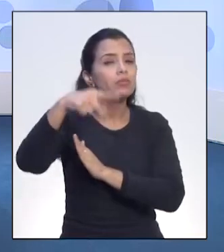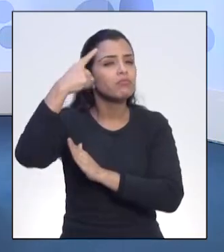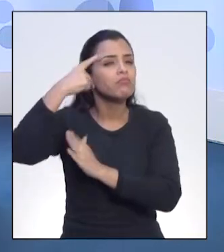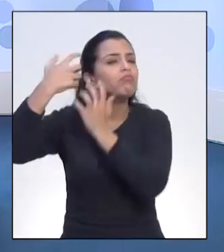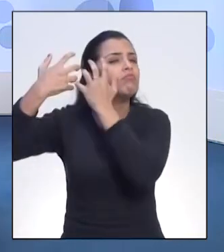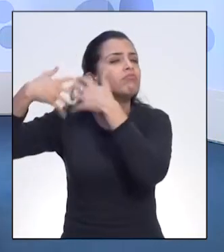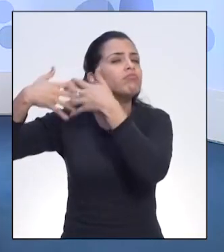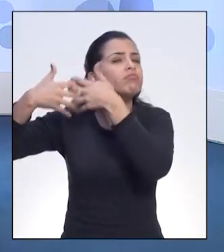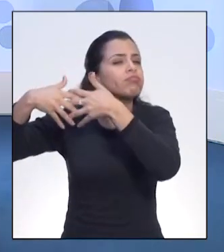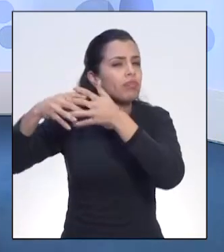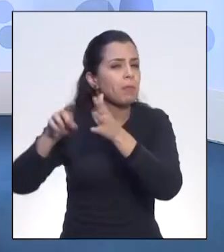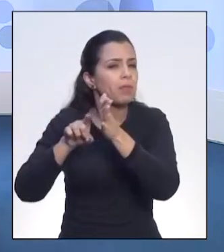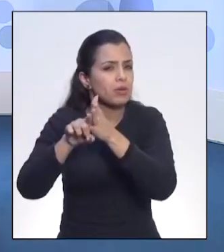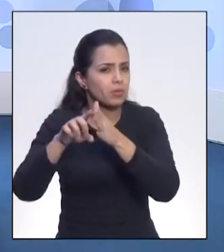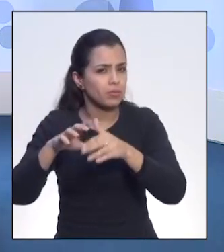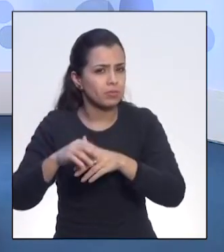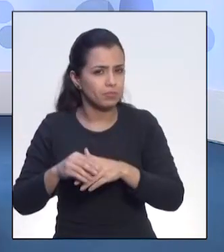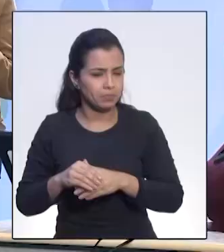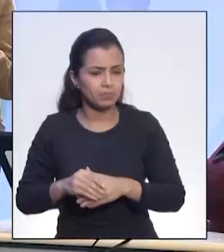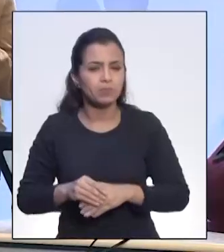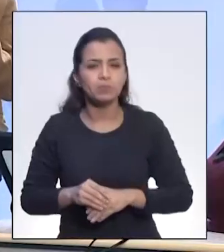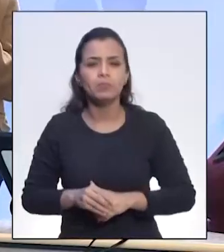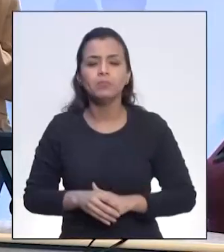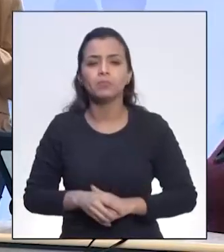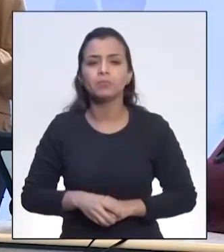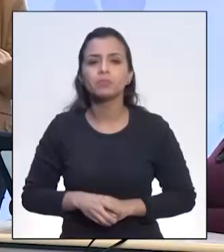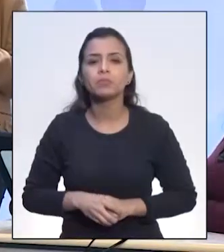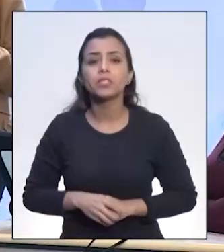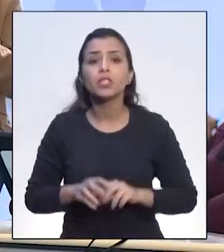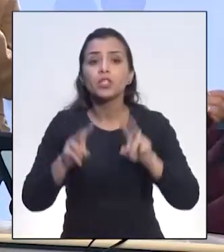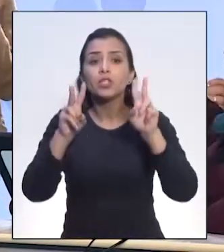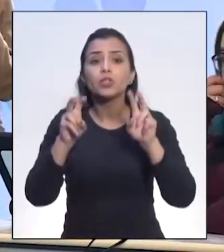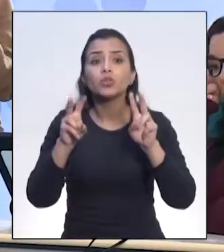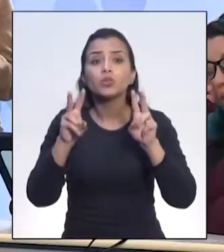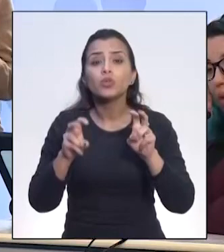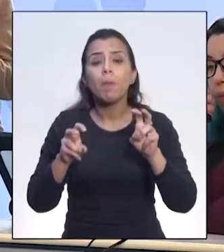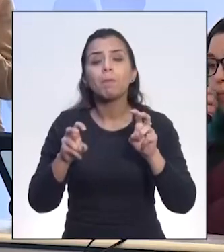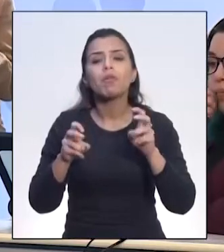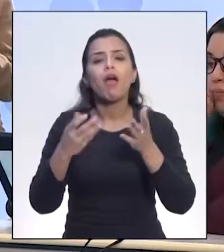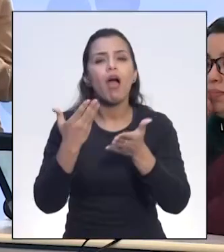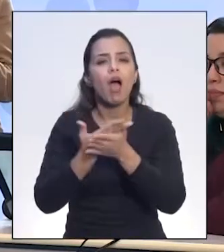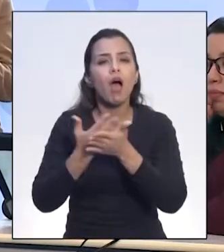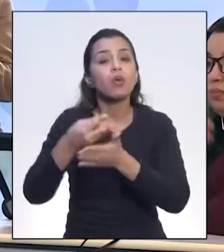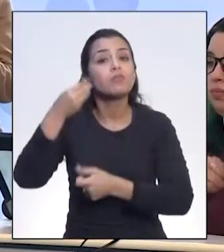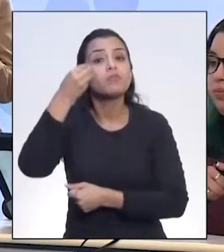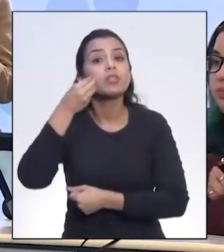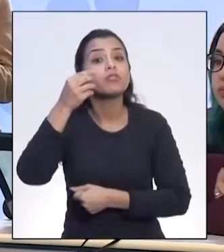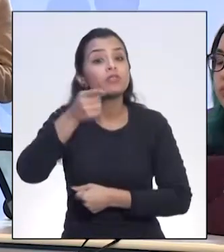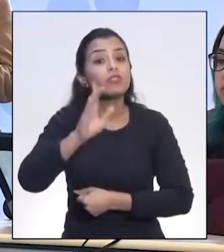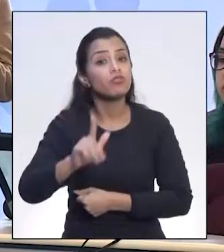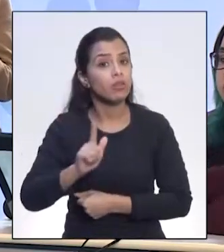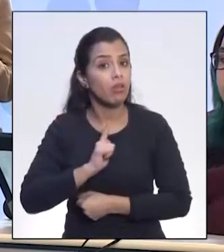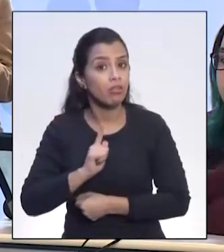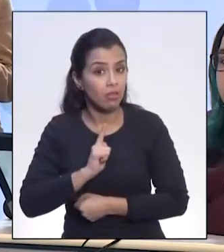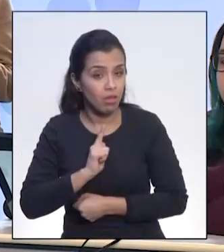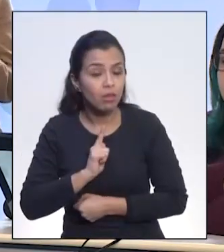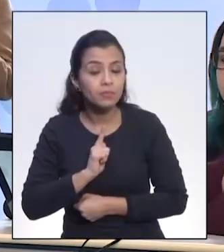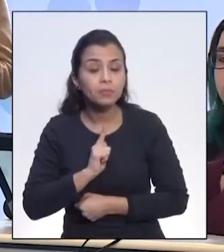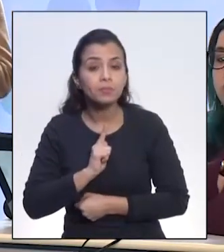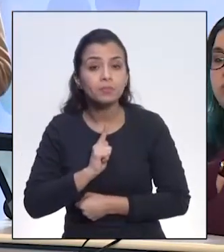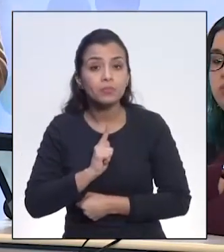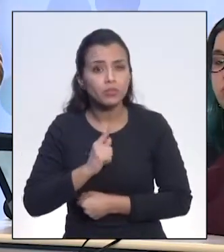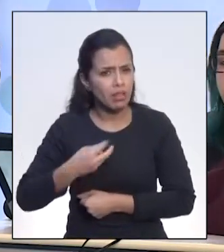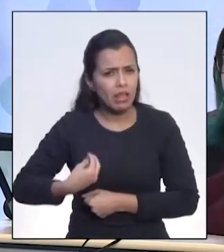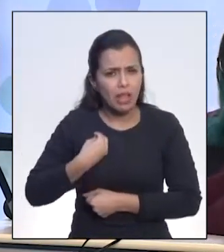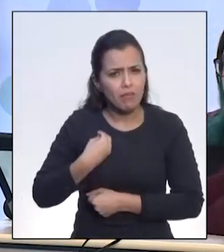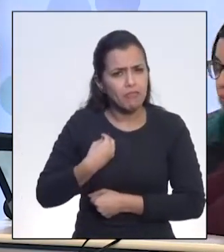vocês, né? Uma pergunta de reflexão sobre a partir dessa experiência que vocês têm, né, com a